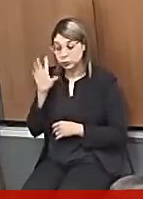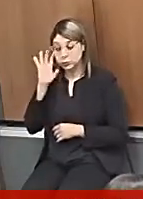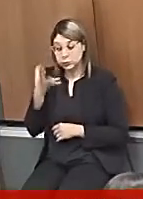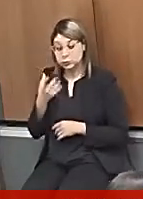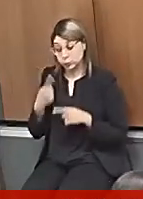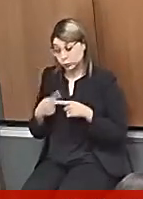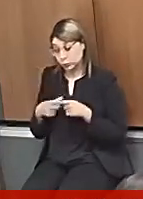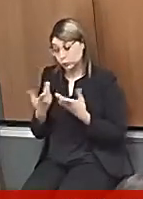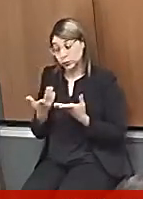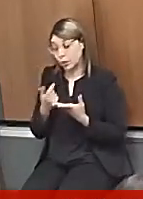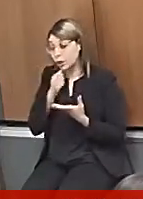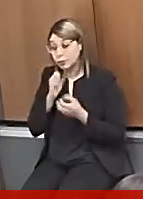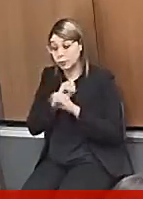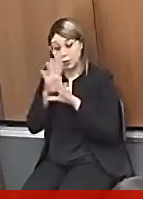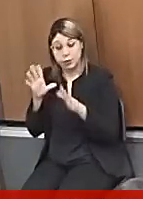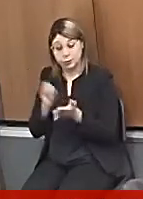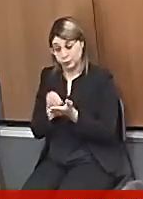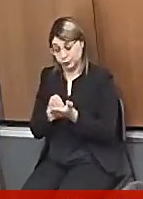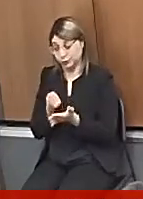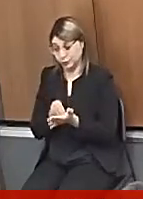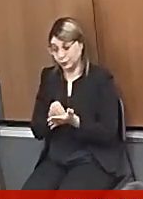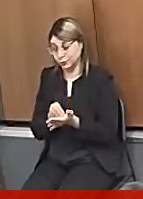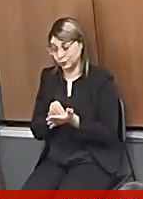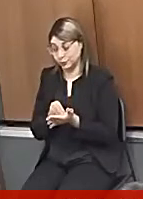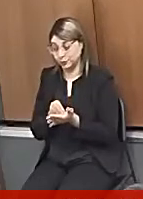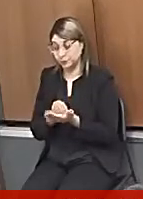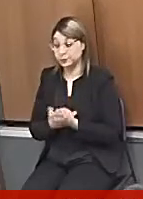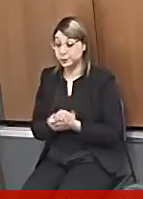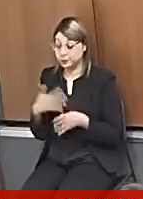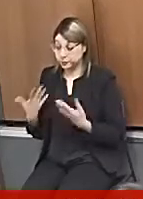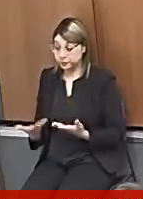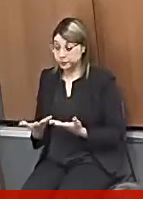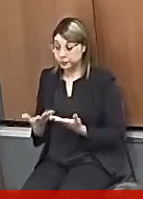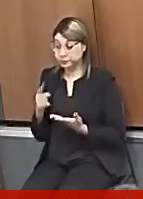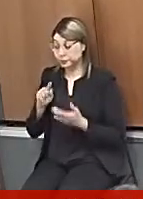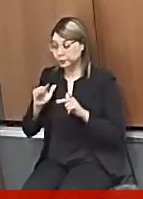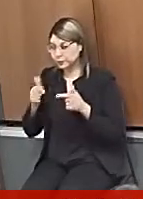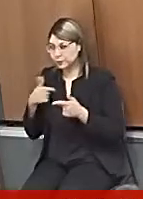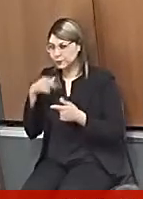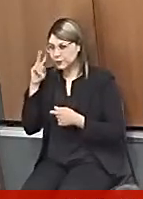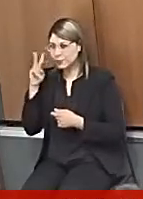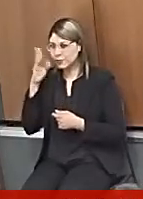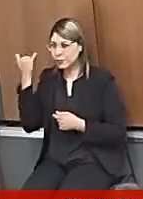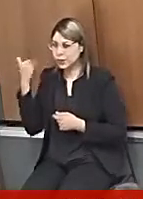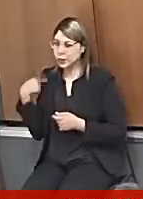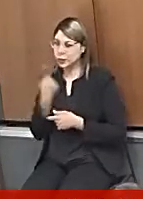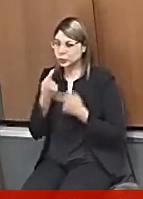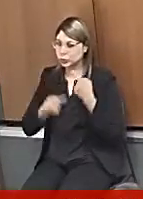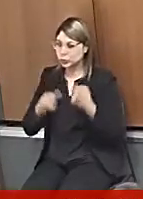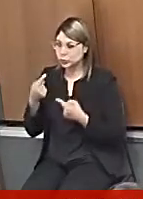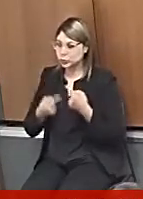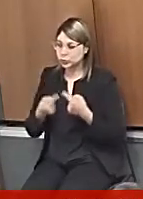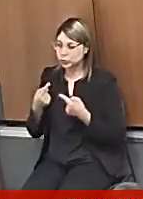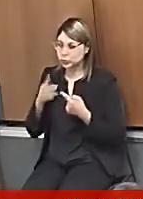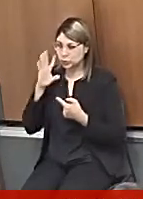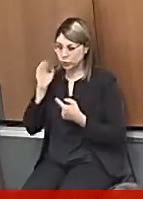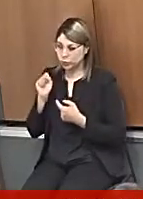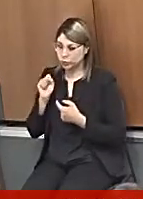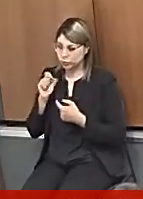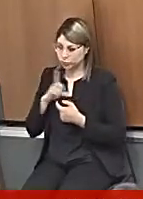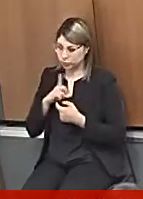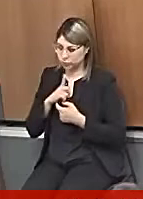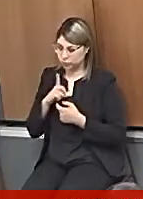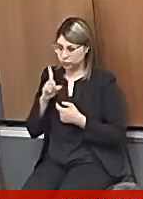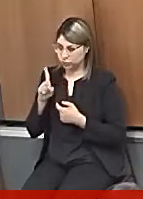realmente não estava claro como ficaria a situação das aposentadorias então é uma ação eu lembro até que quando nós discutíamos eu acho que ela foi ajuizada